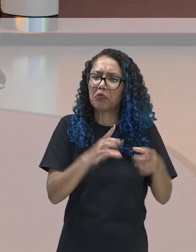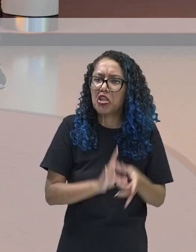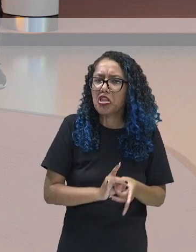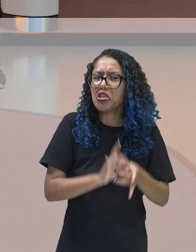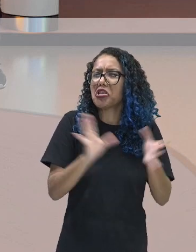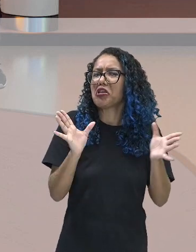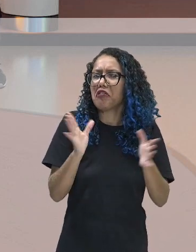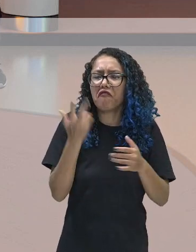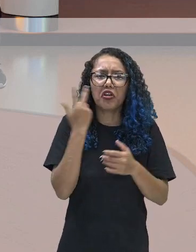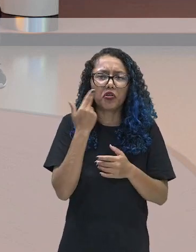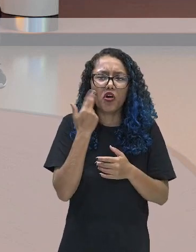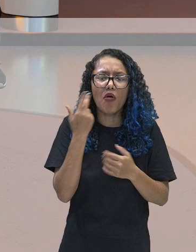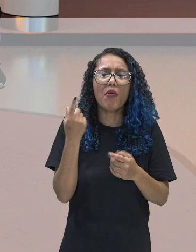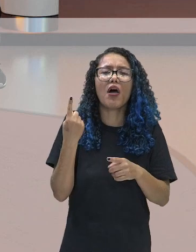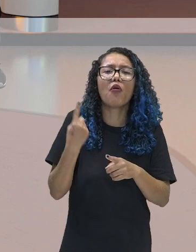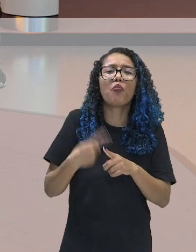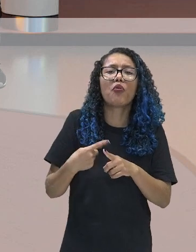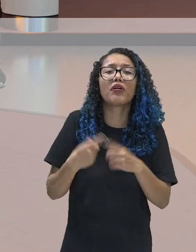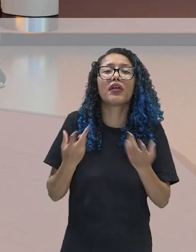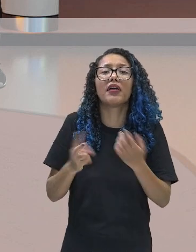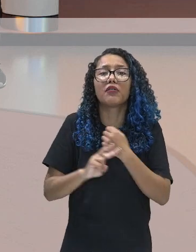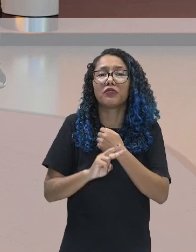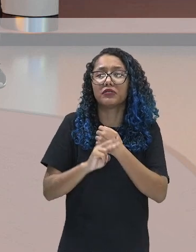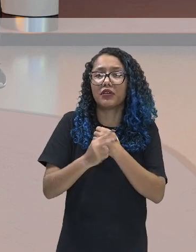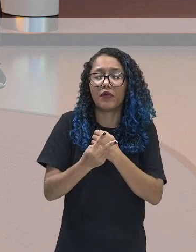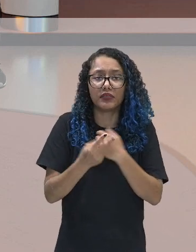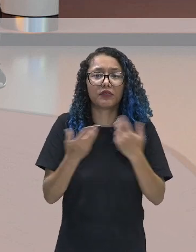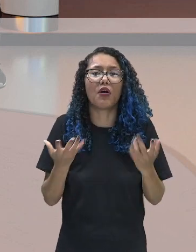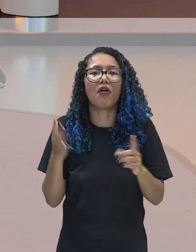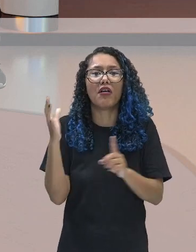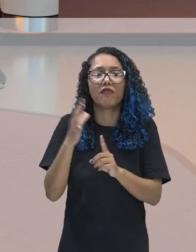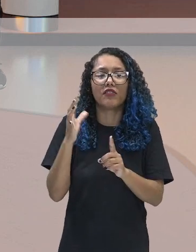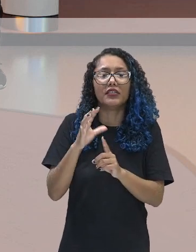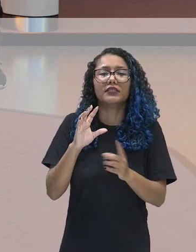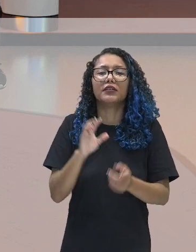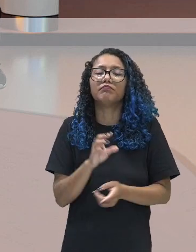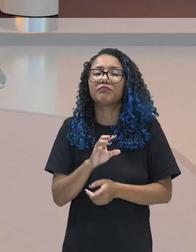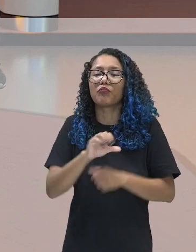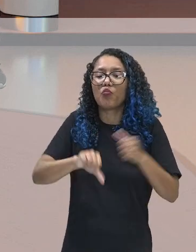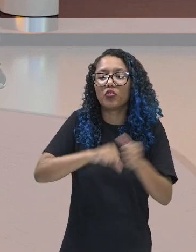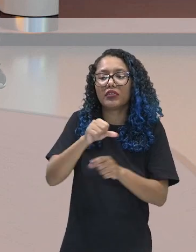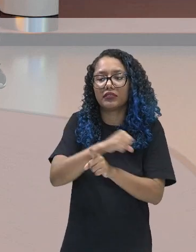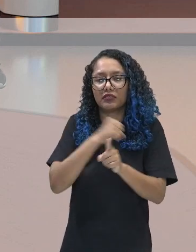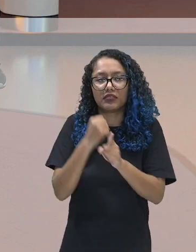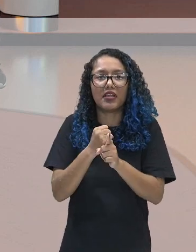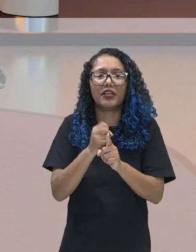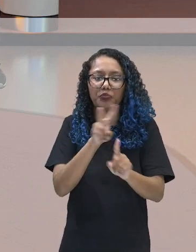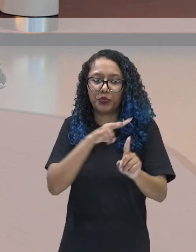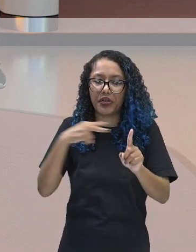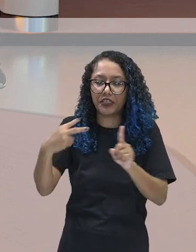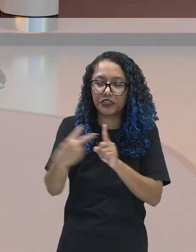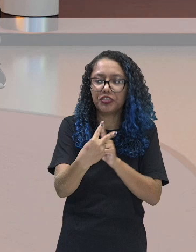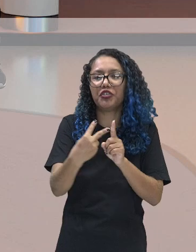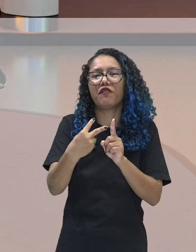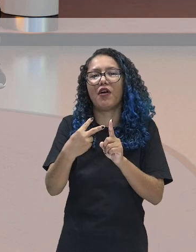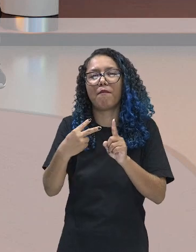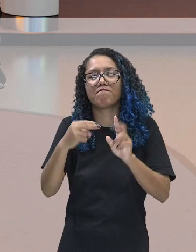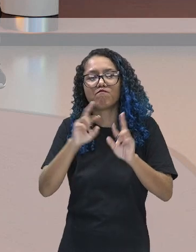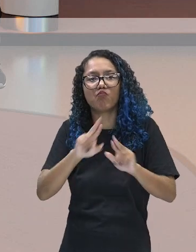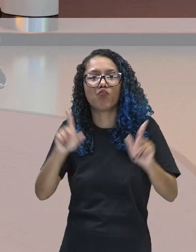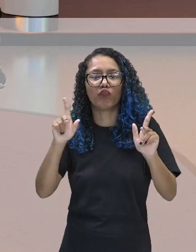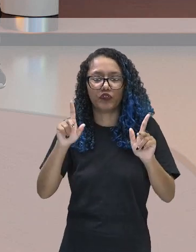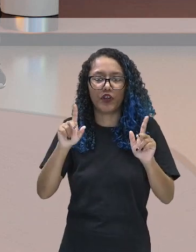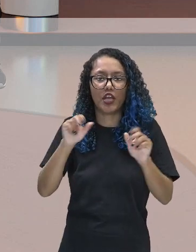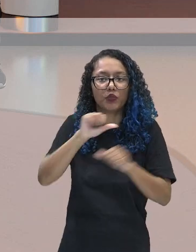é reflexo das mudanças na sociedade, mudança na forma de ver o mundo, mudanças na forma que a gente